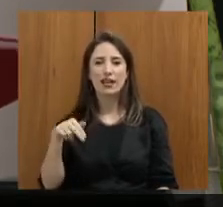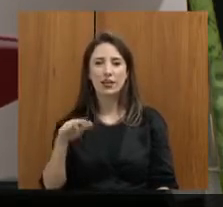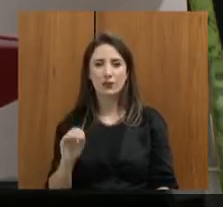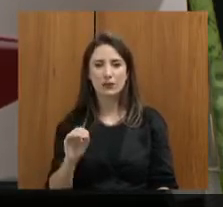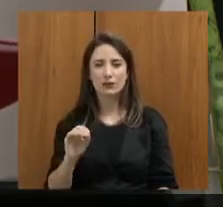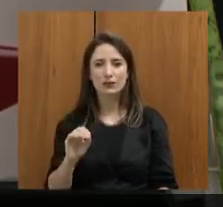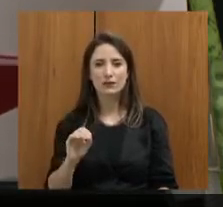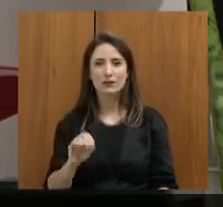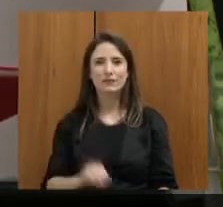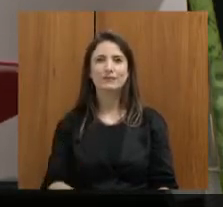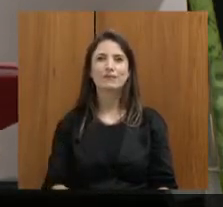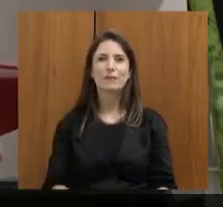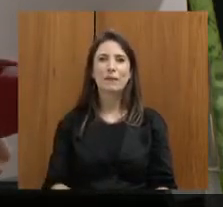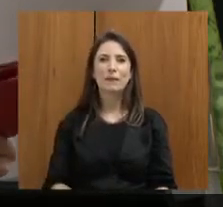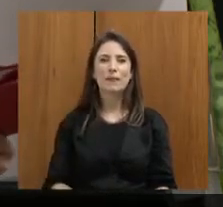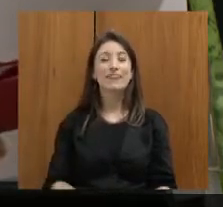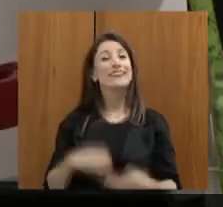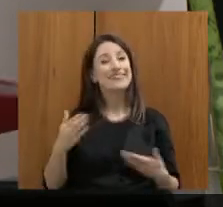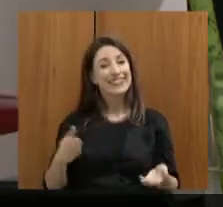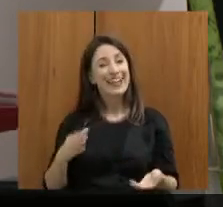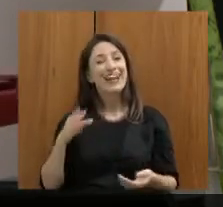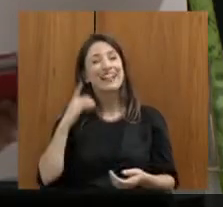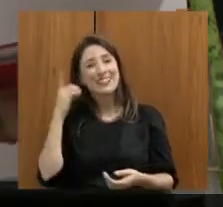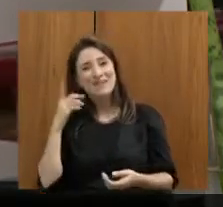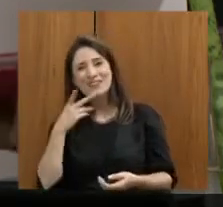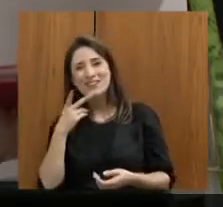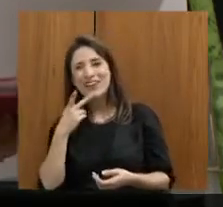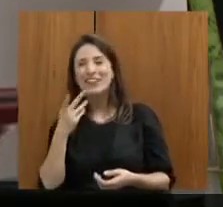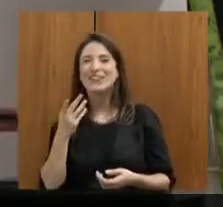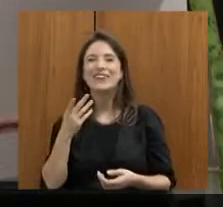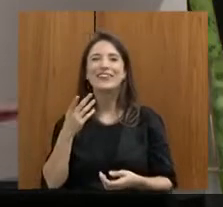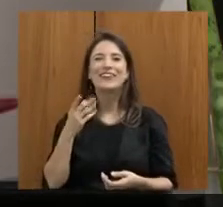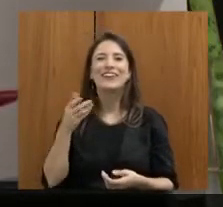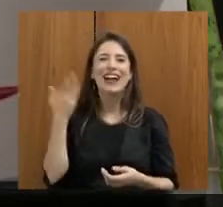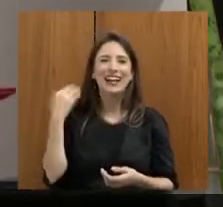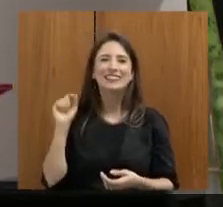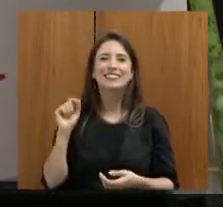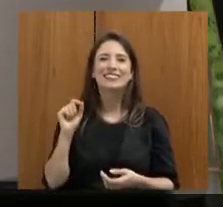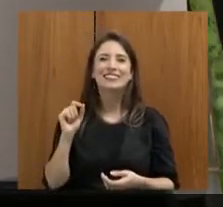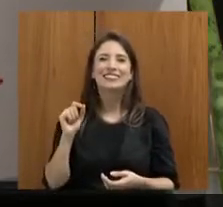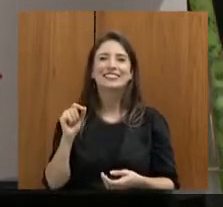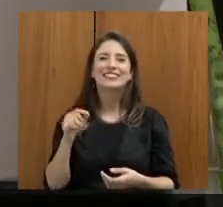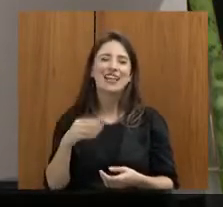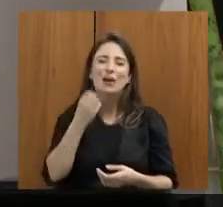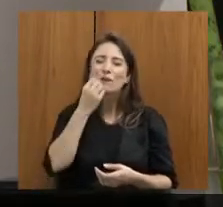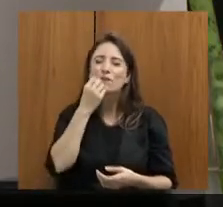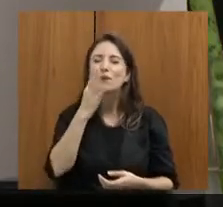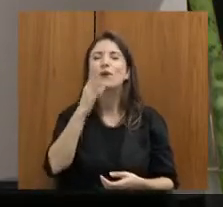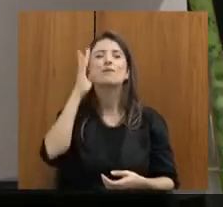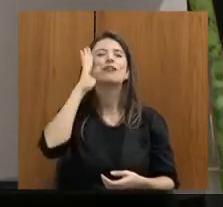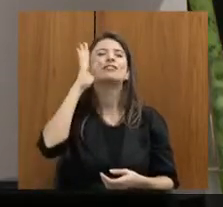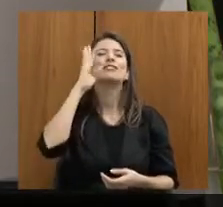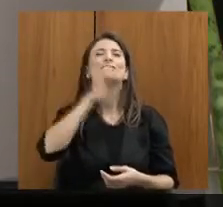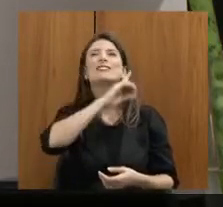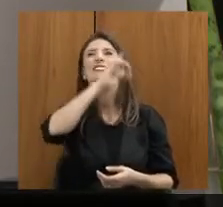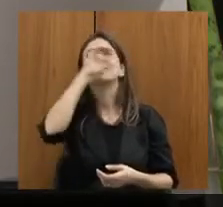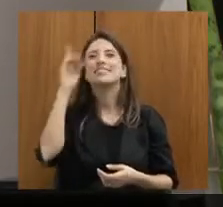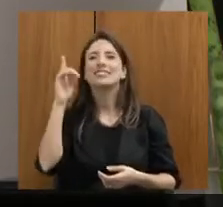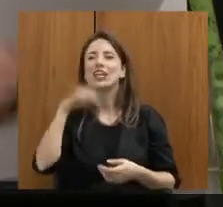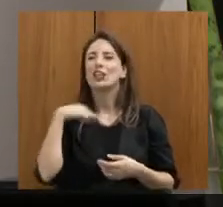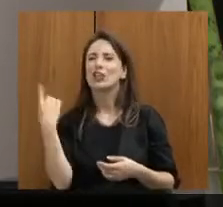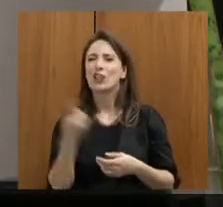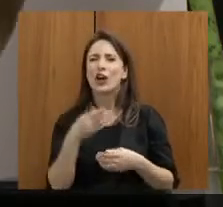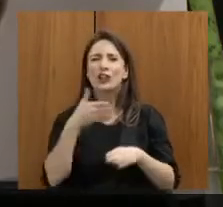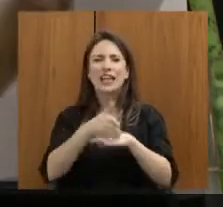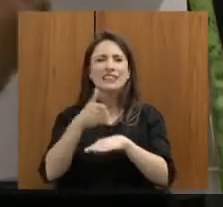Oi Eita Como disse o deputado não é bom será o dia onde todos nós vamos poder ter acesso de